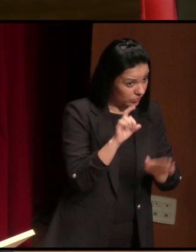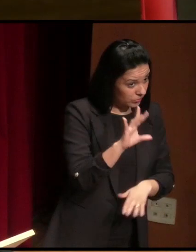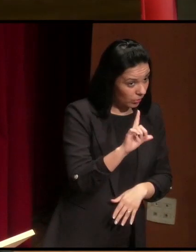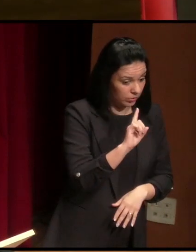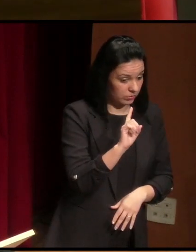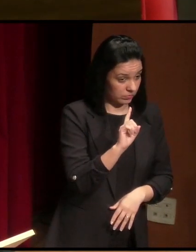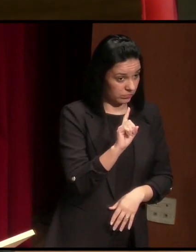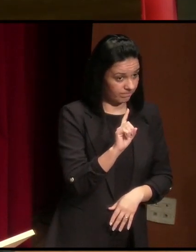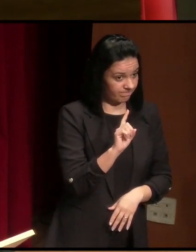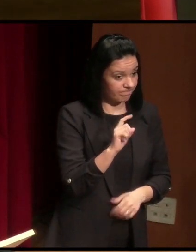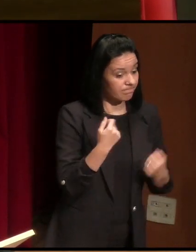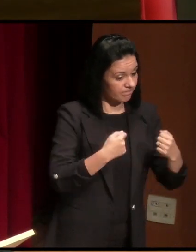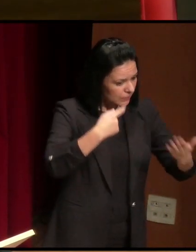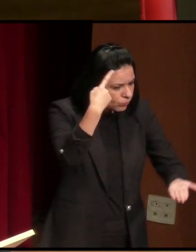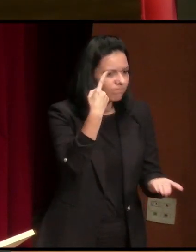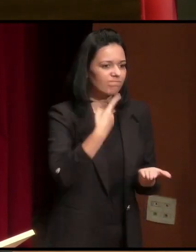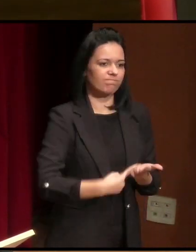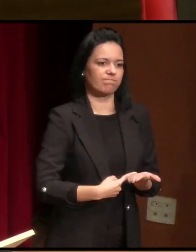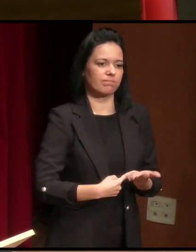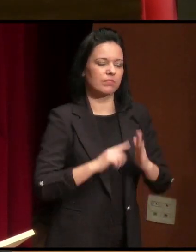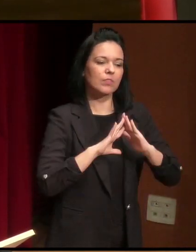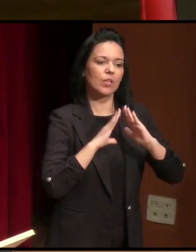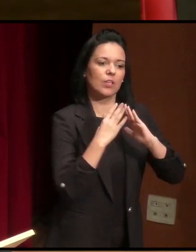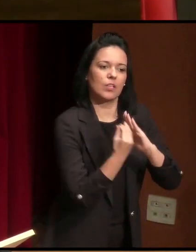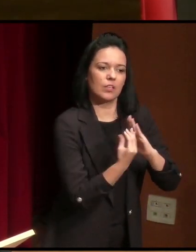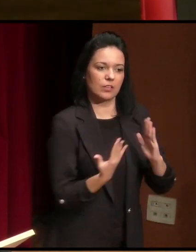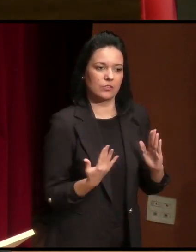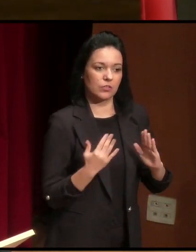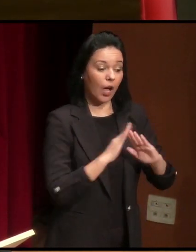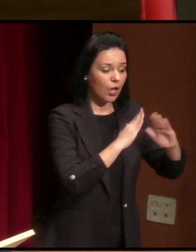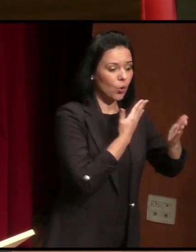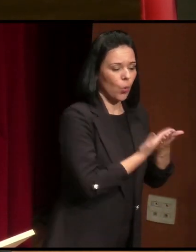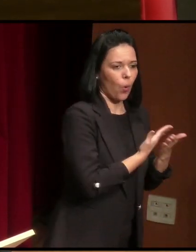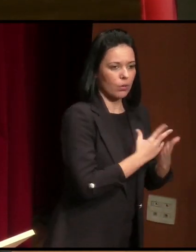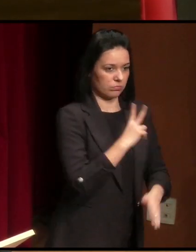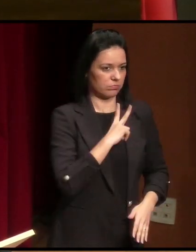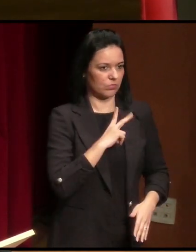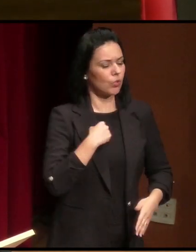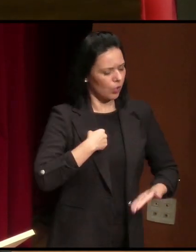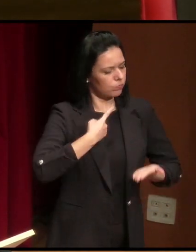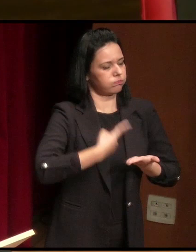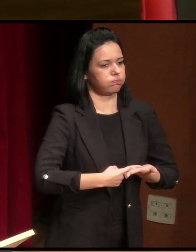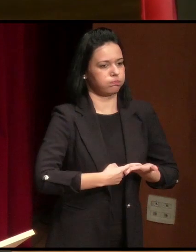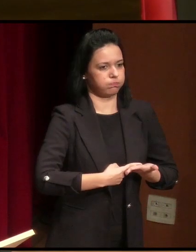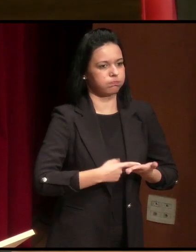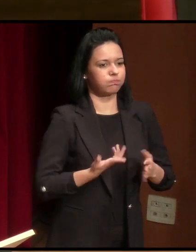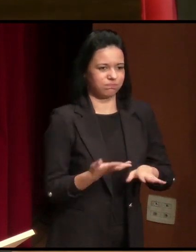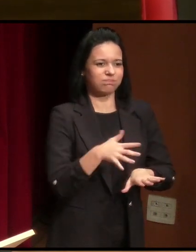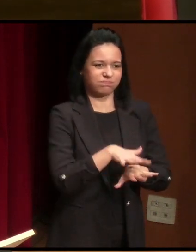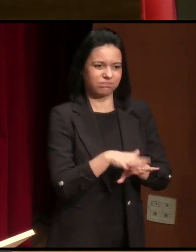sua igreja, para a sua escola, para a sua vida pessoal, ou não é inclusão.